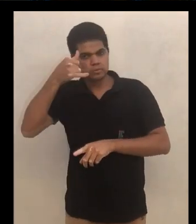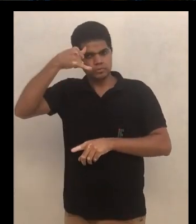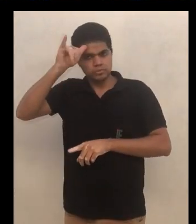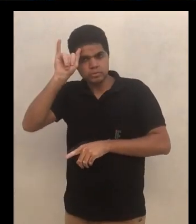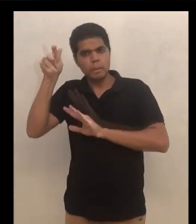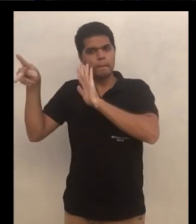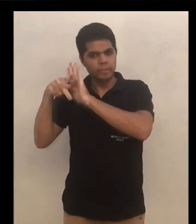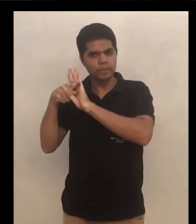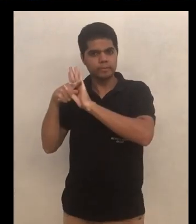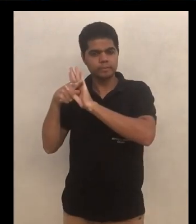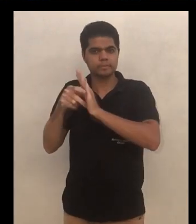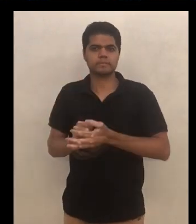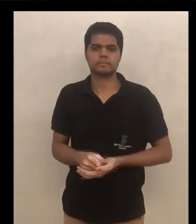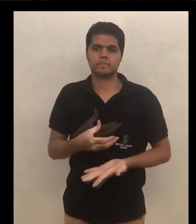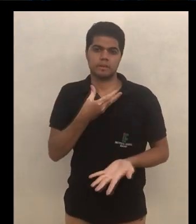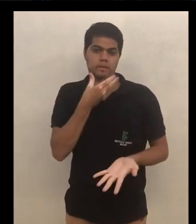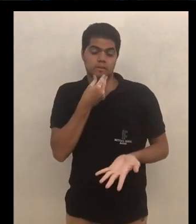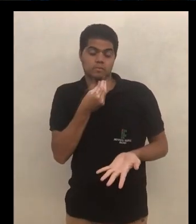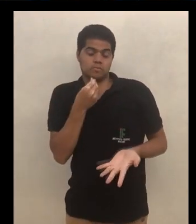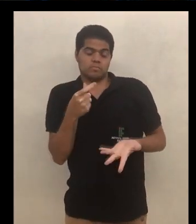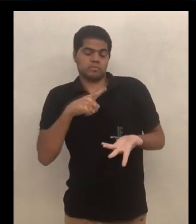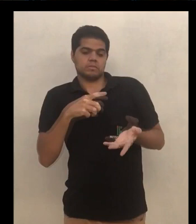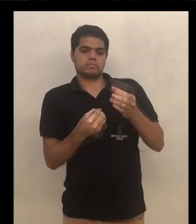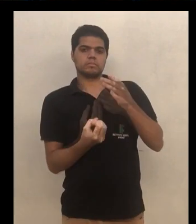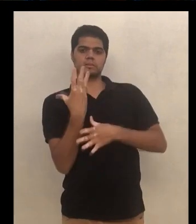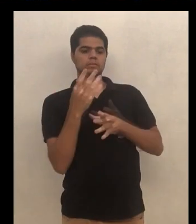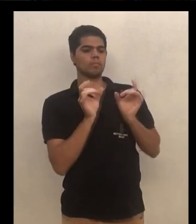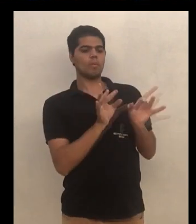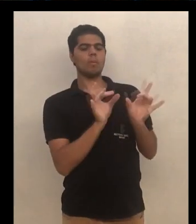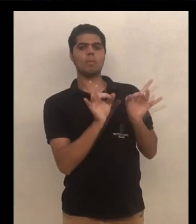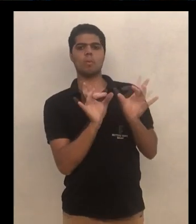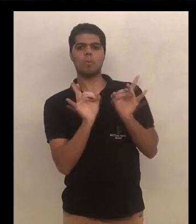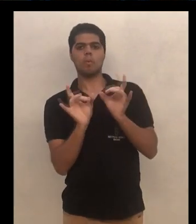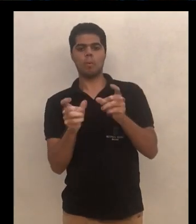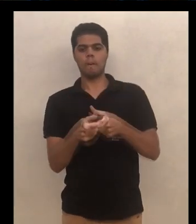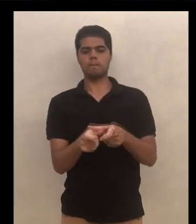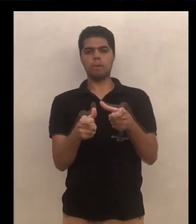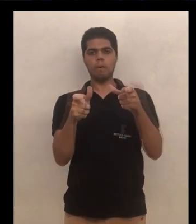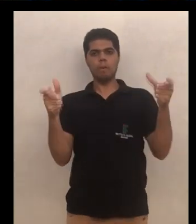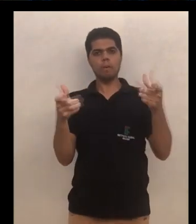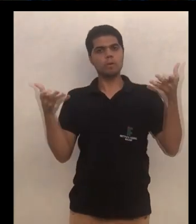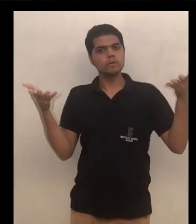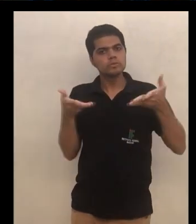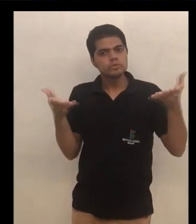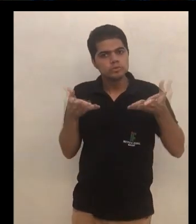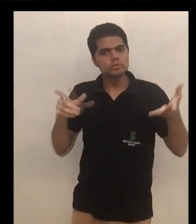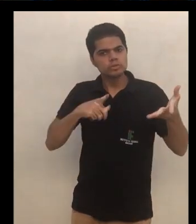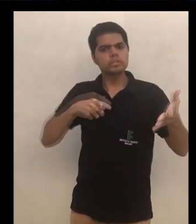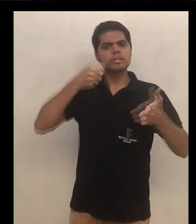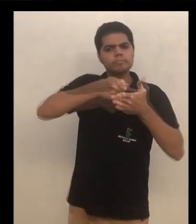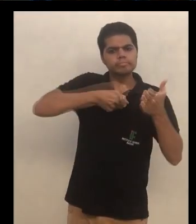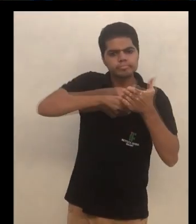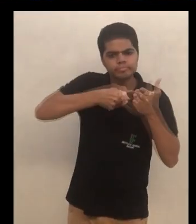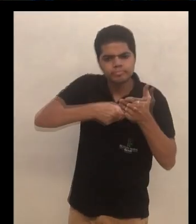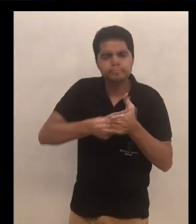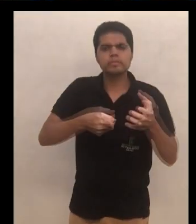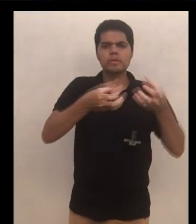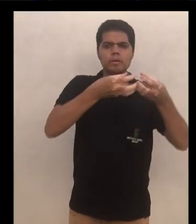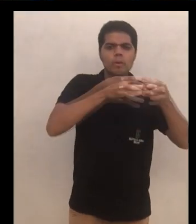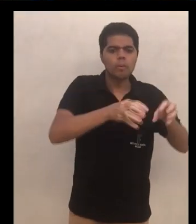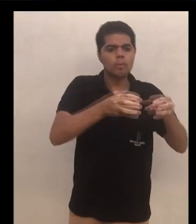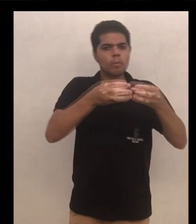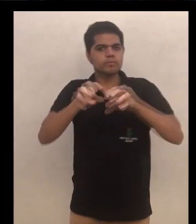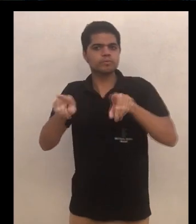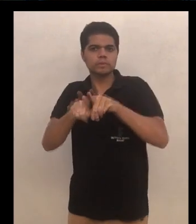frango caipira, né? O homem, um mercado consumidor maior, onde atualmente eles estão buscando tanto o